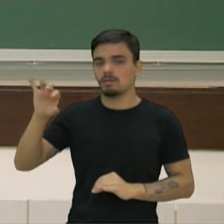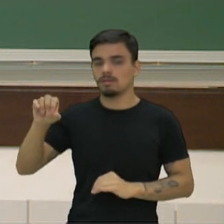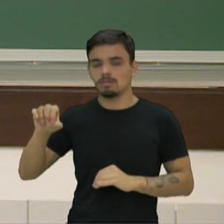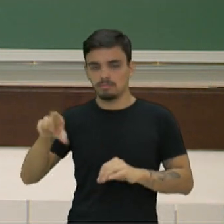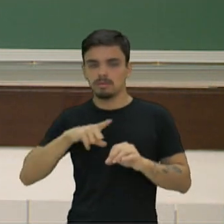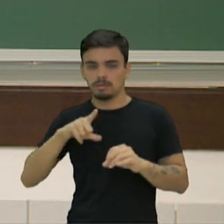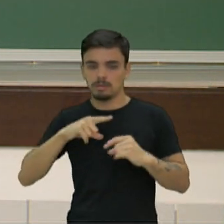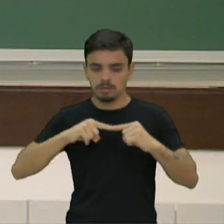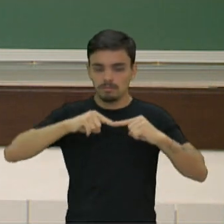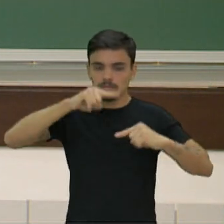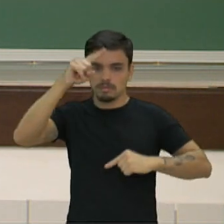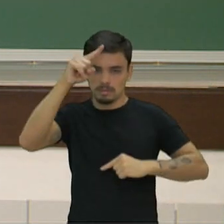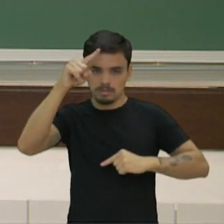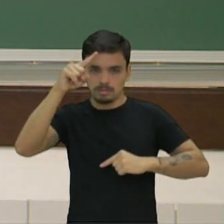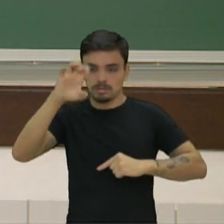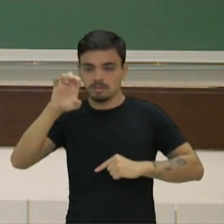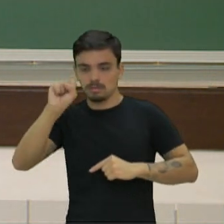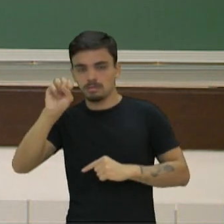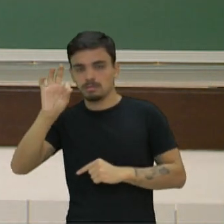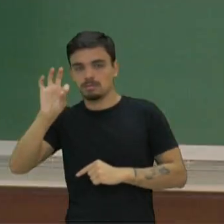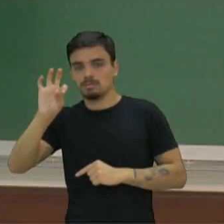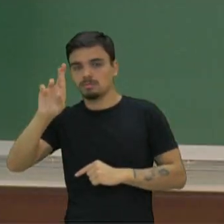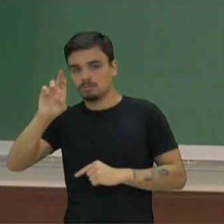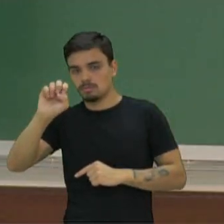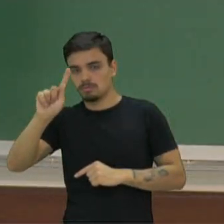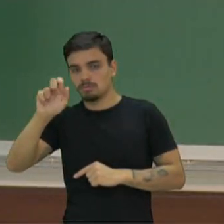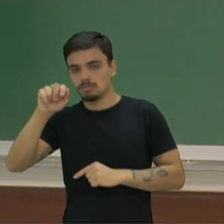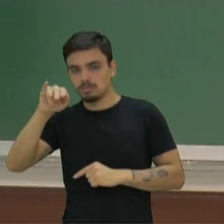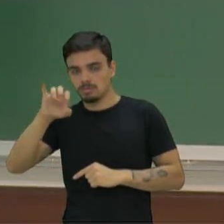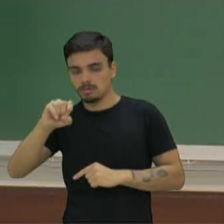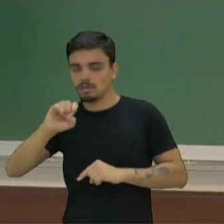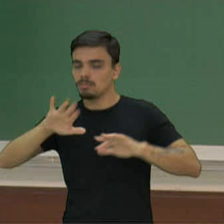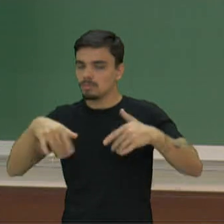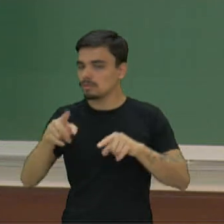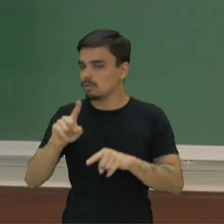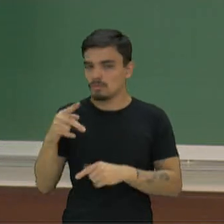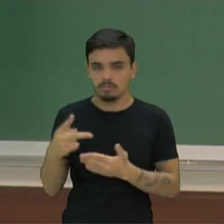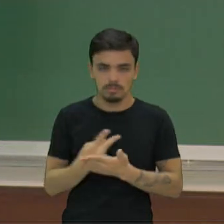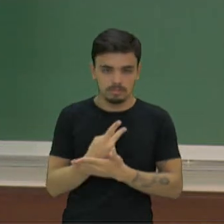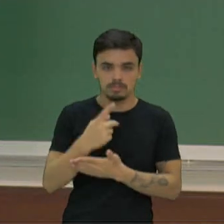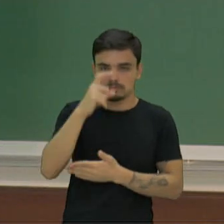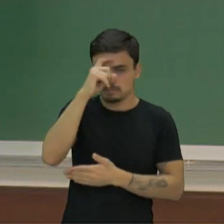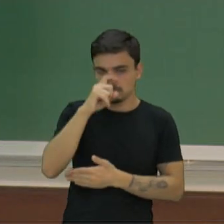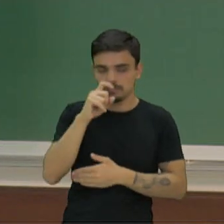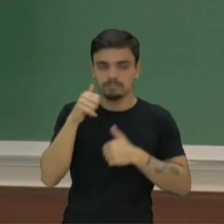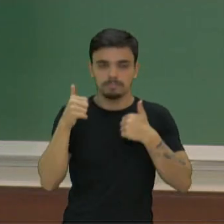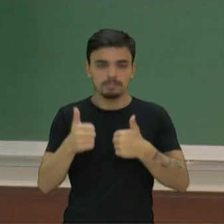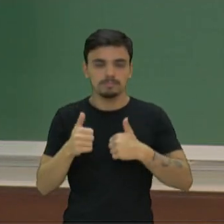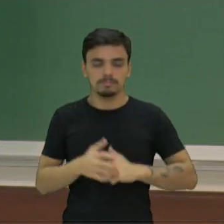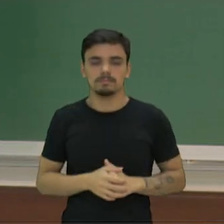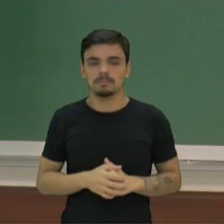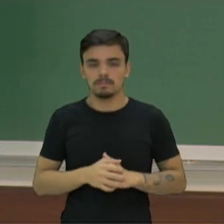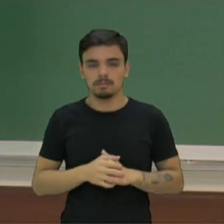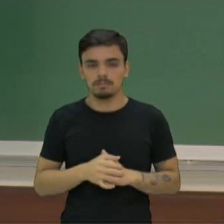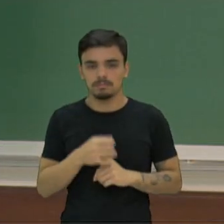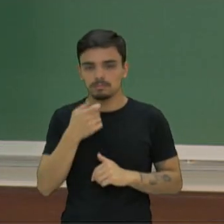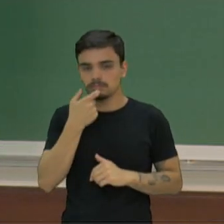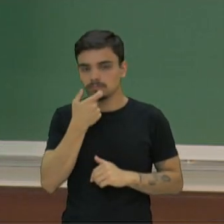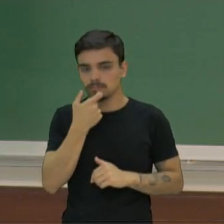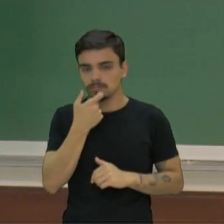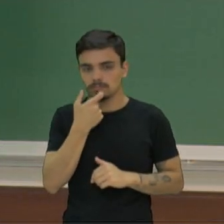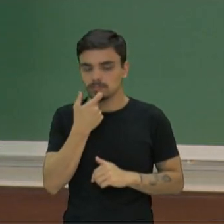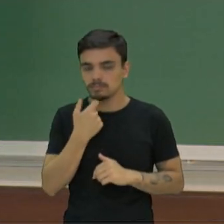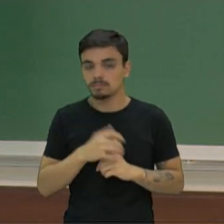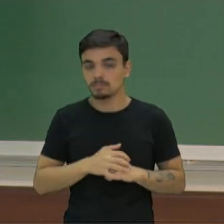e a progesterona. Ele não aumenta mais para que haja menstruação, portanto, a incorreta seria essa daqui, certo? Uma outra